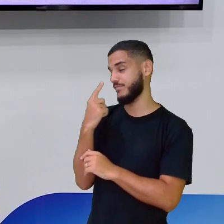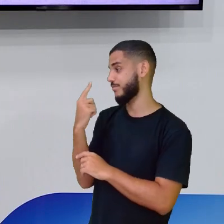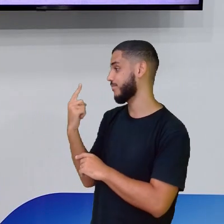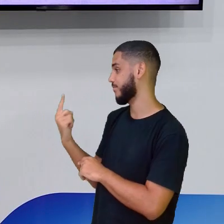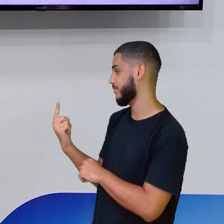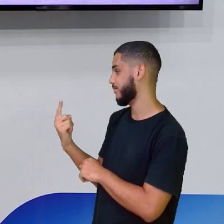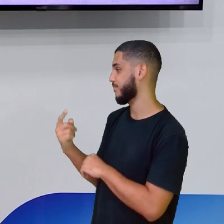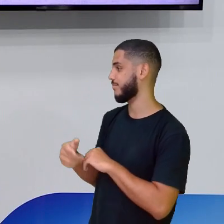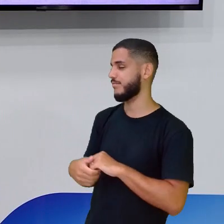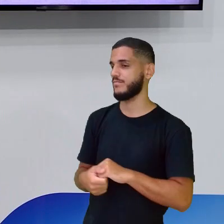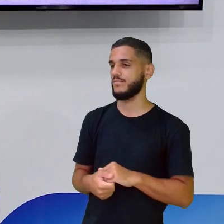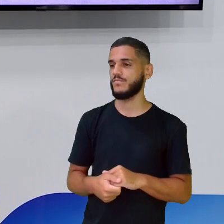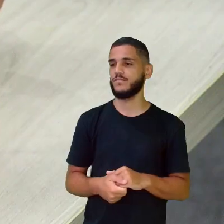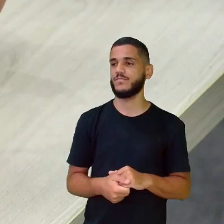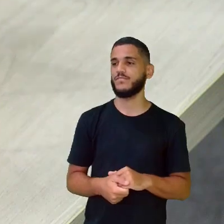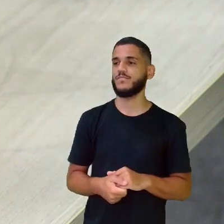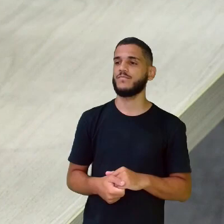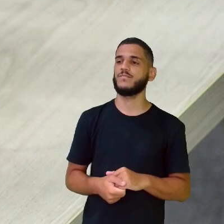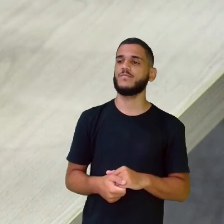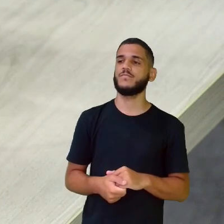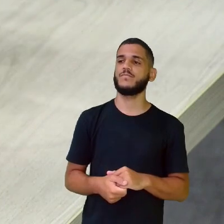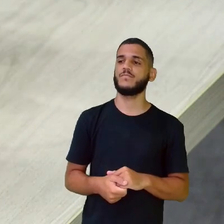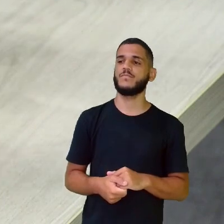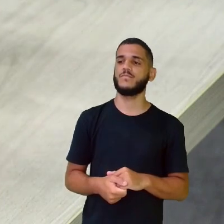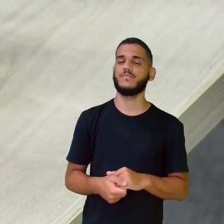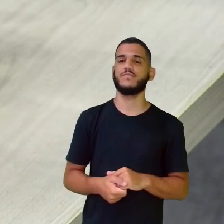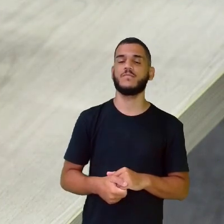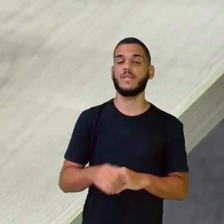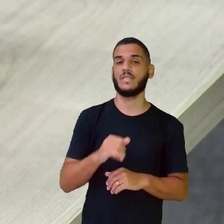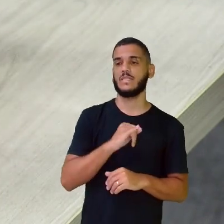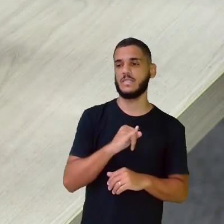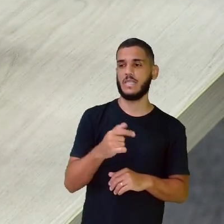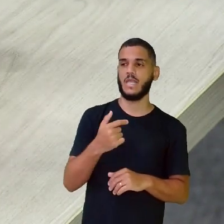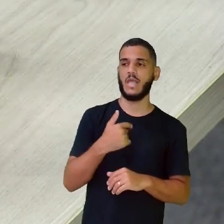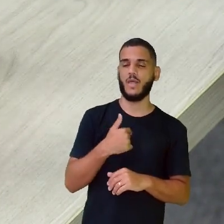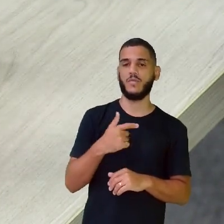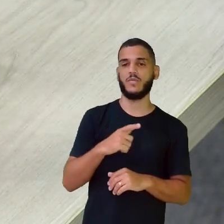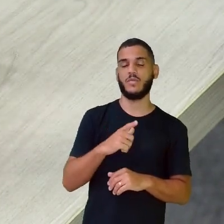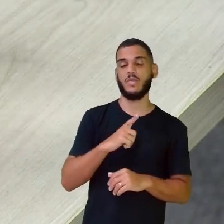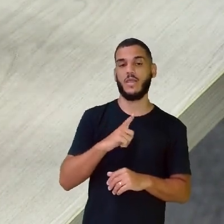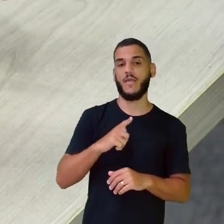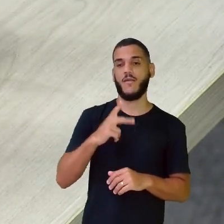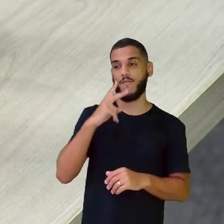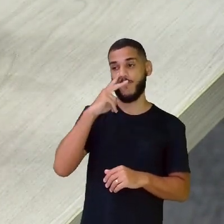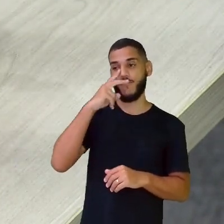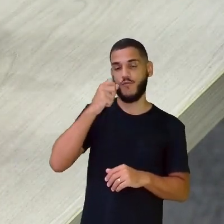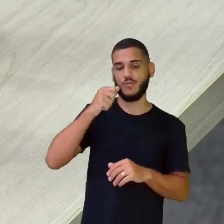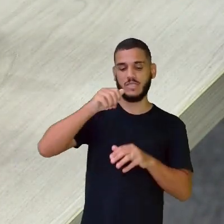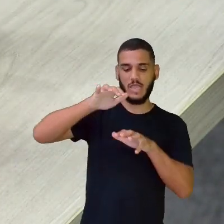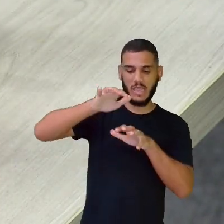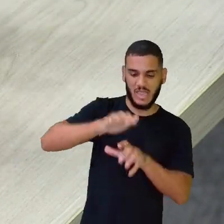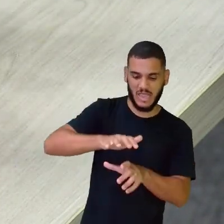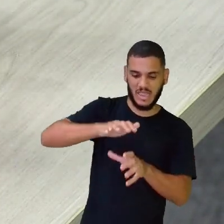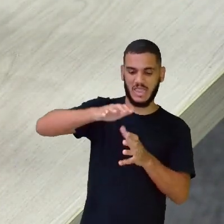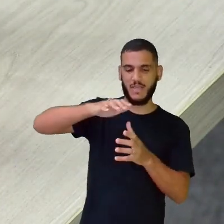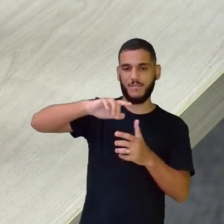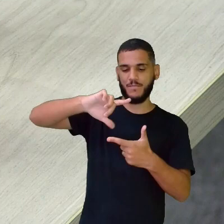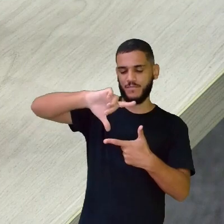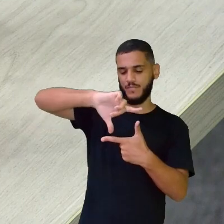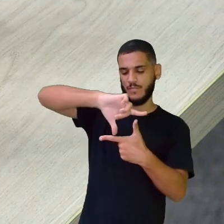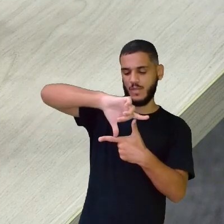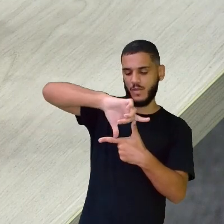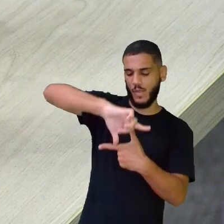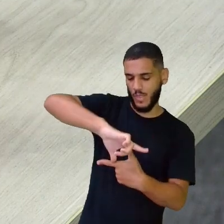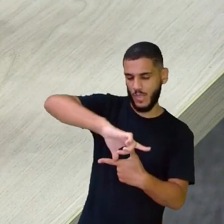visualização. Aí fica bom. Se eu fizer um pouquinho de força, olha o que vai acontecer com o meu quadrado. Inclusive, ele